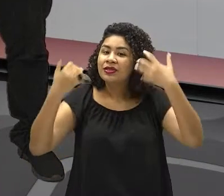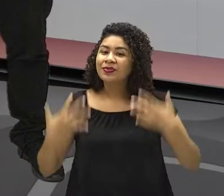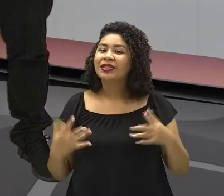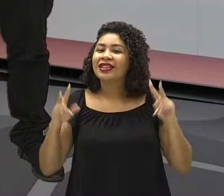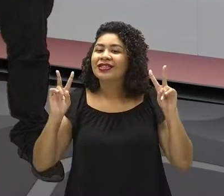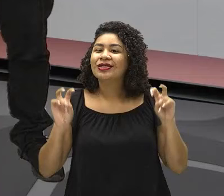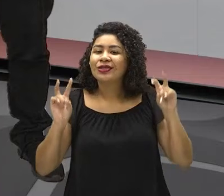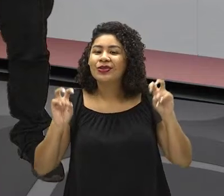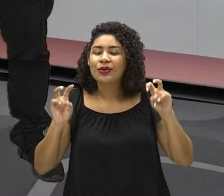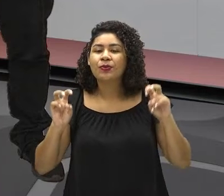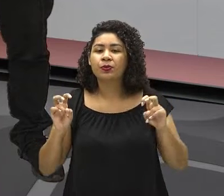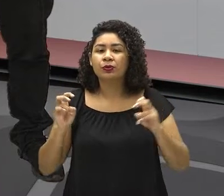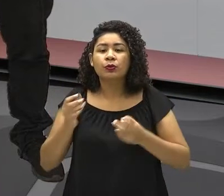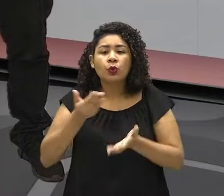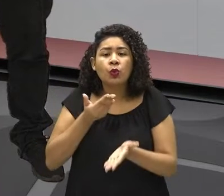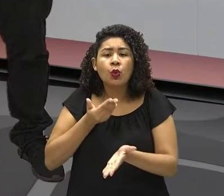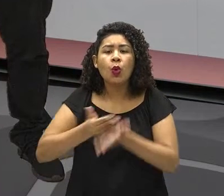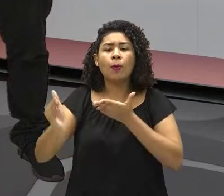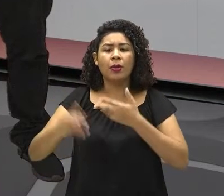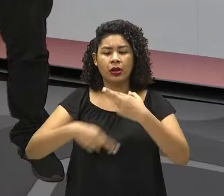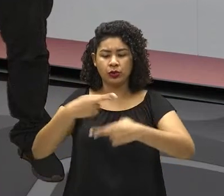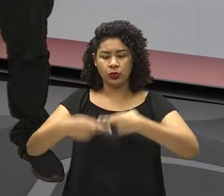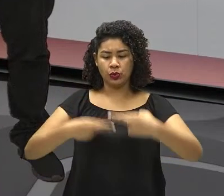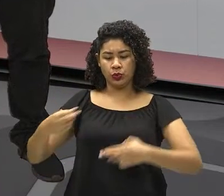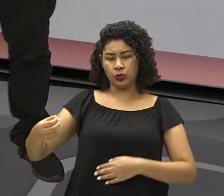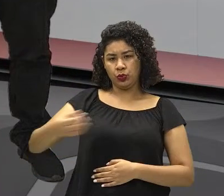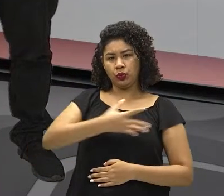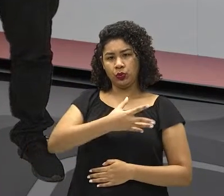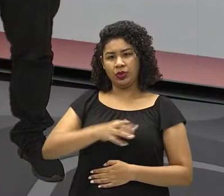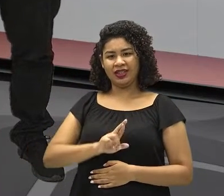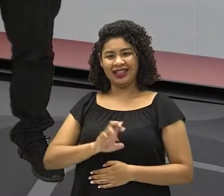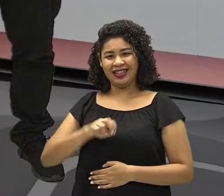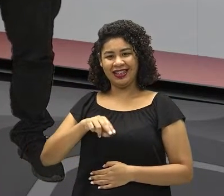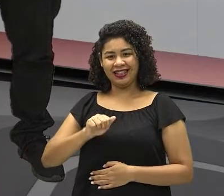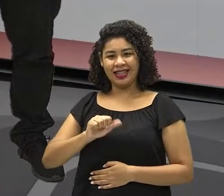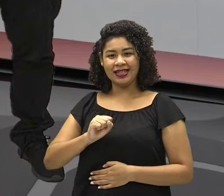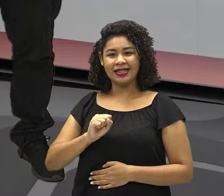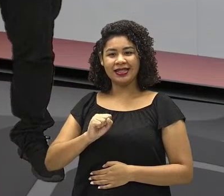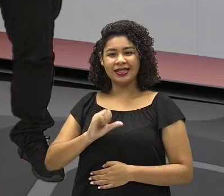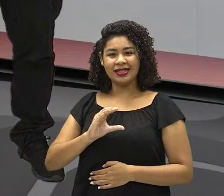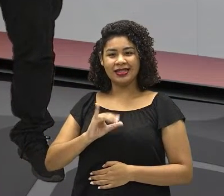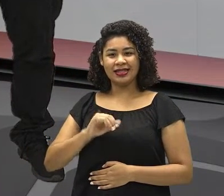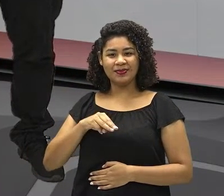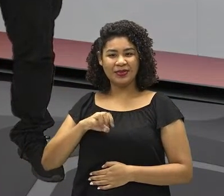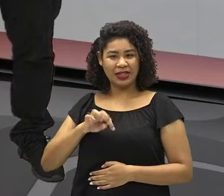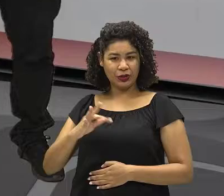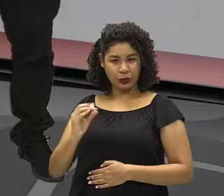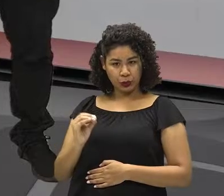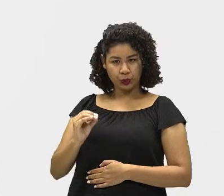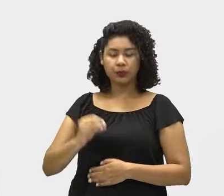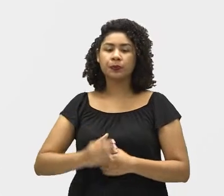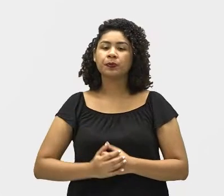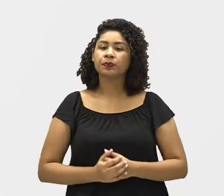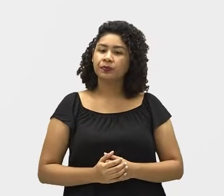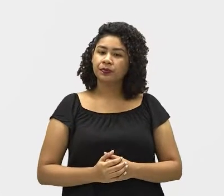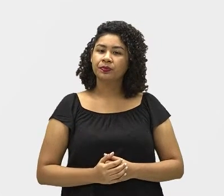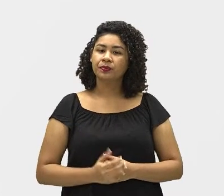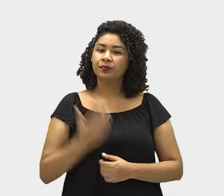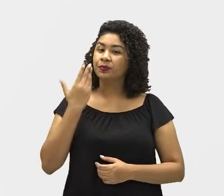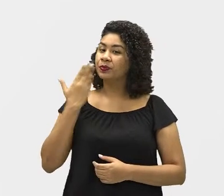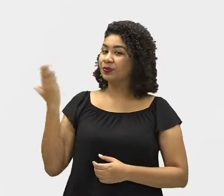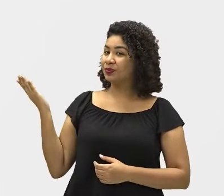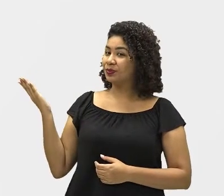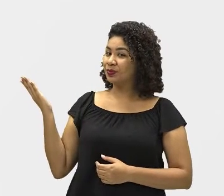essa questão da origem do Renascimento, né? Vamos resgatar algumas informações. Então, características do humanismo e do